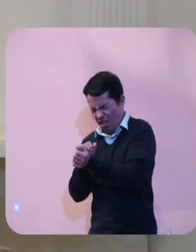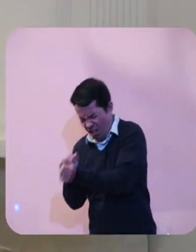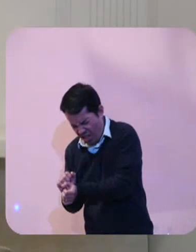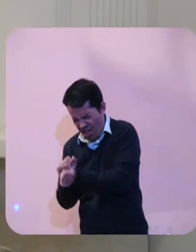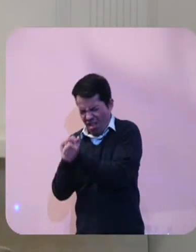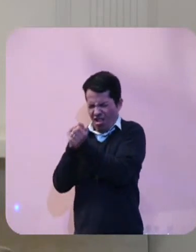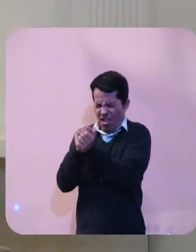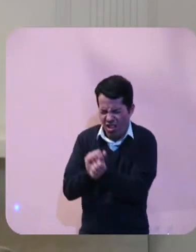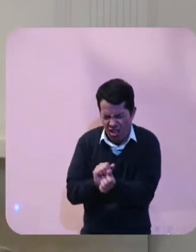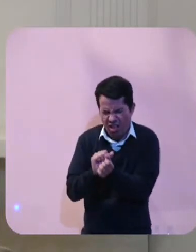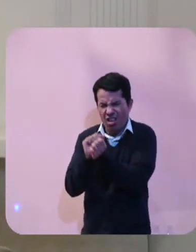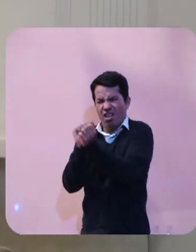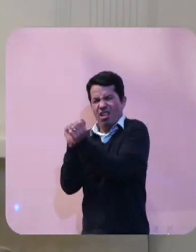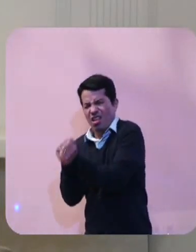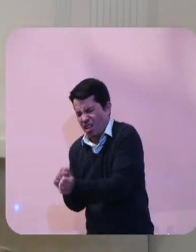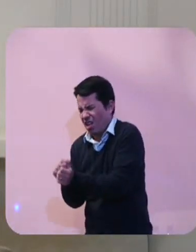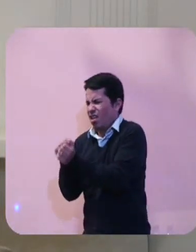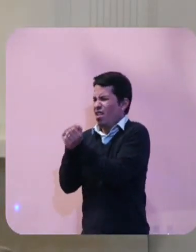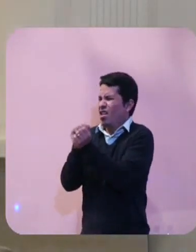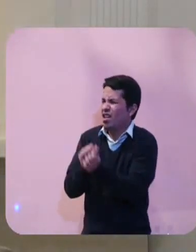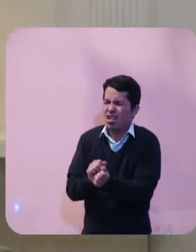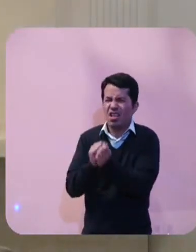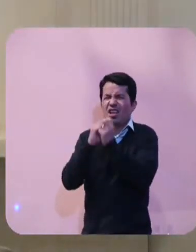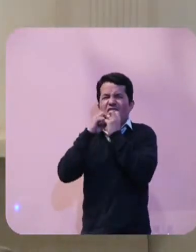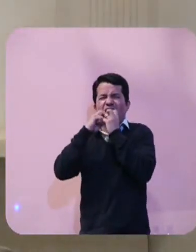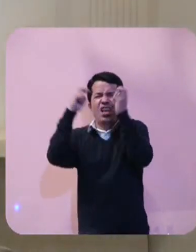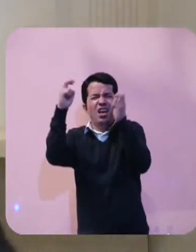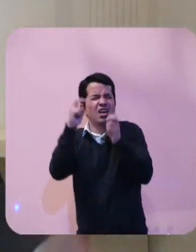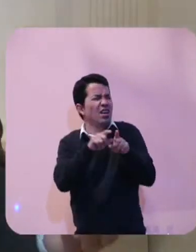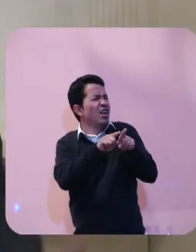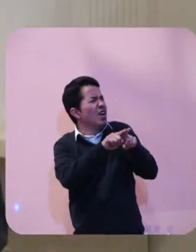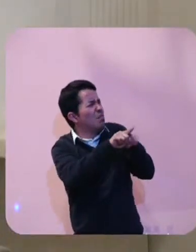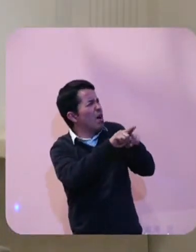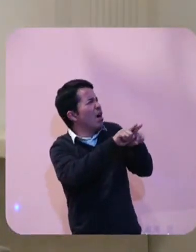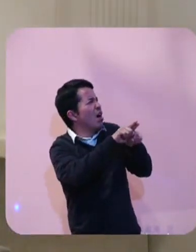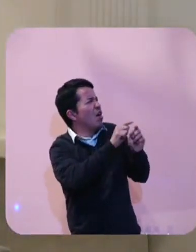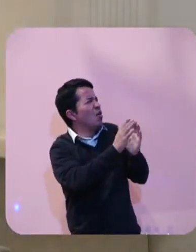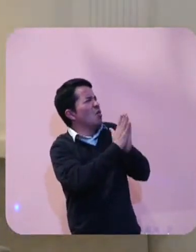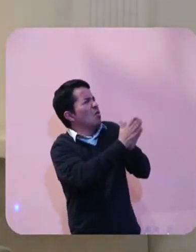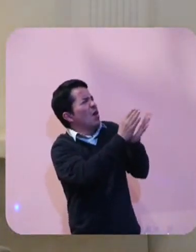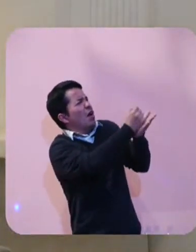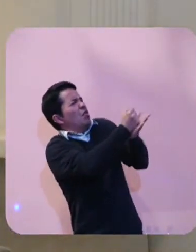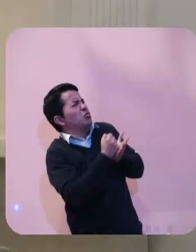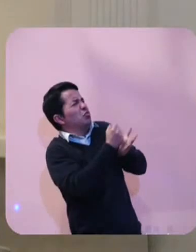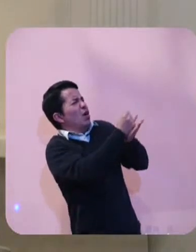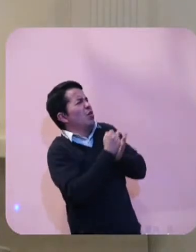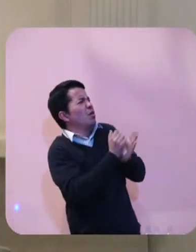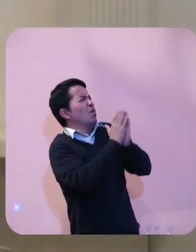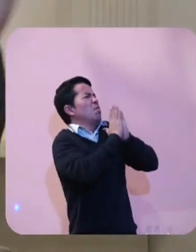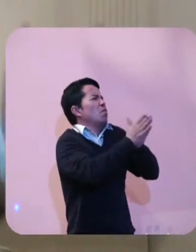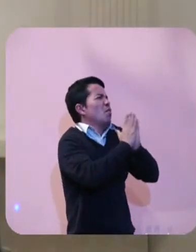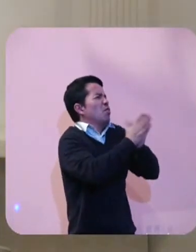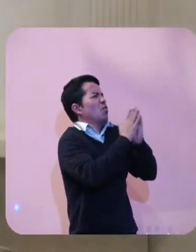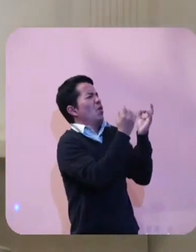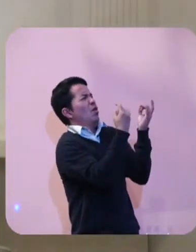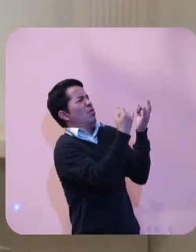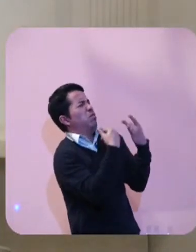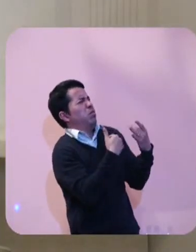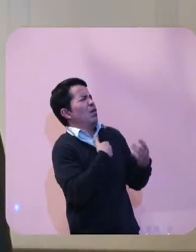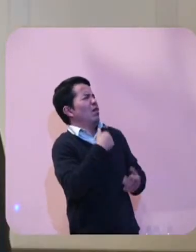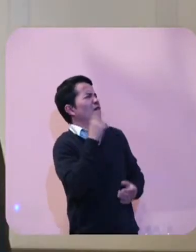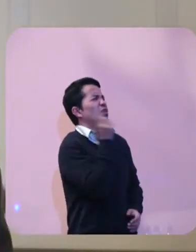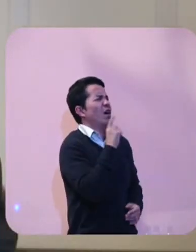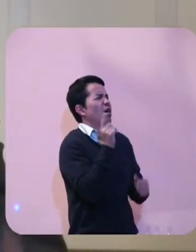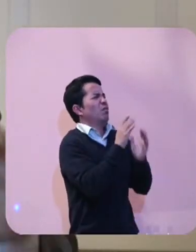pelo deserto atrás do camelo, gritando para os seus irmãos: não façam isso comigo, por favor, parem com